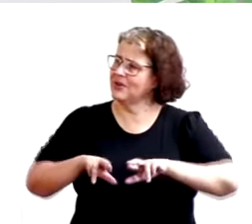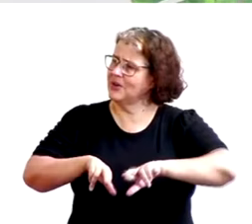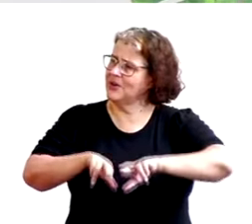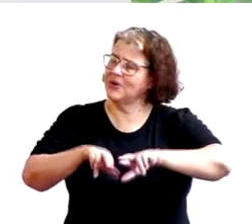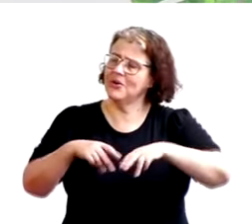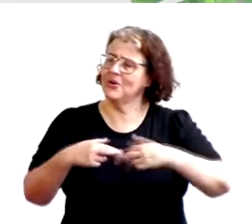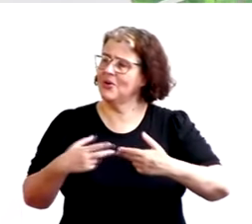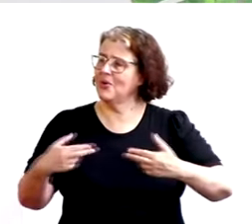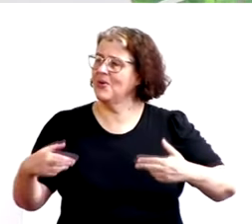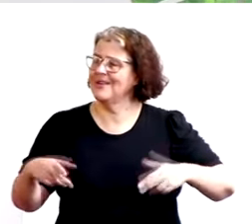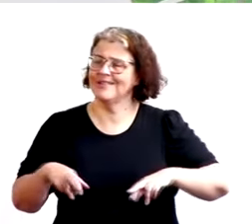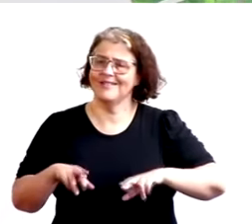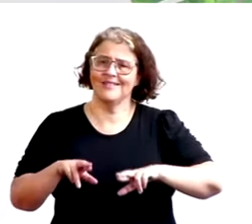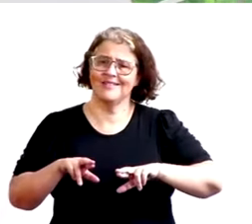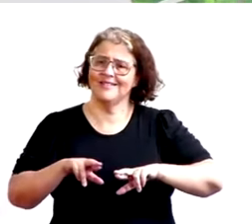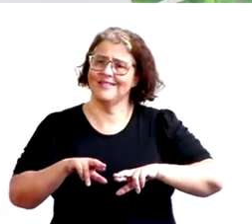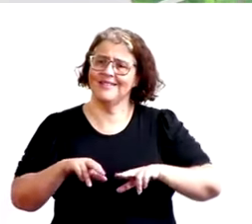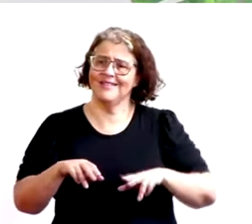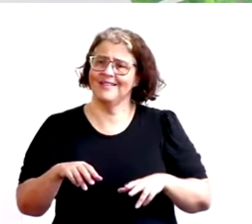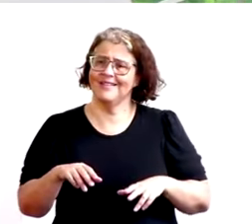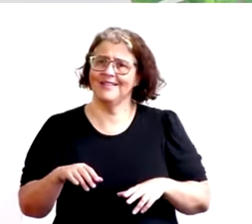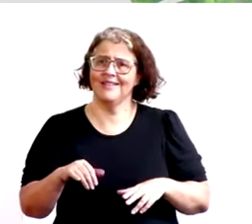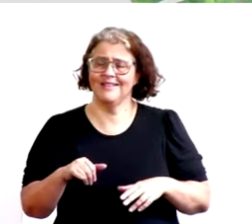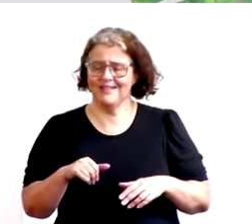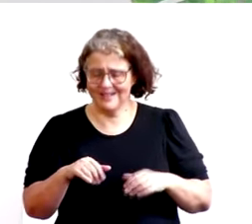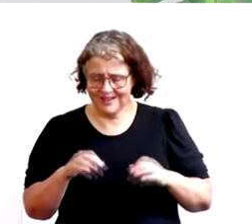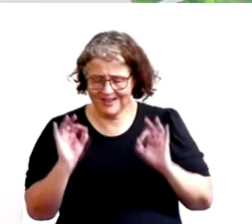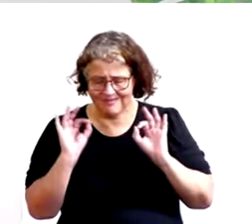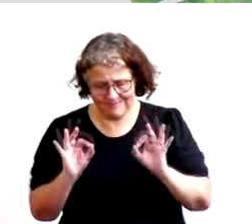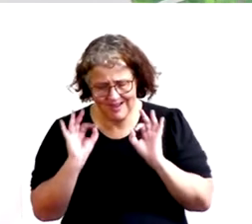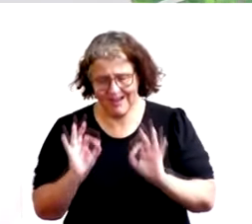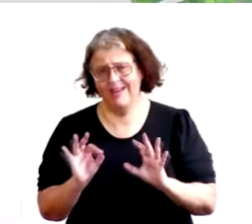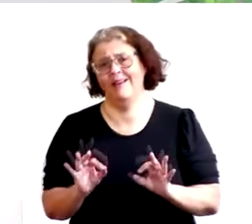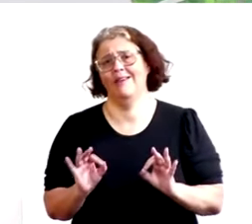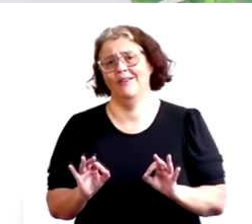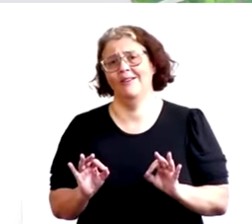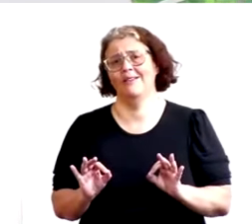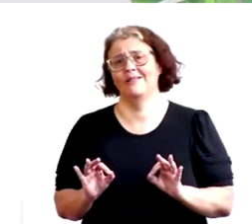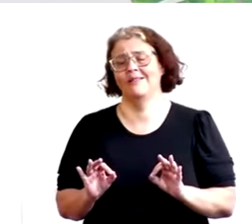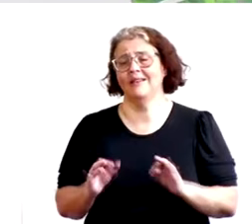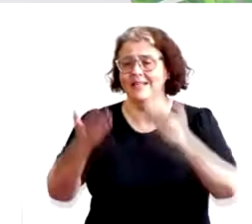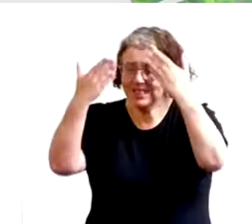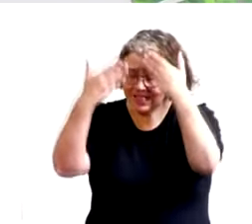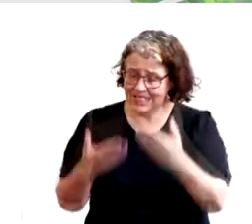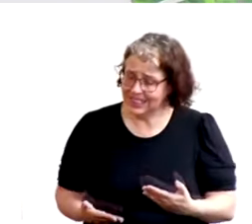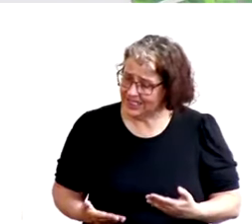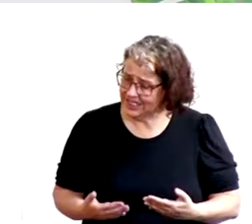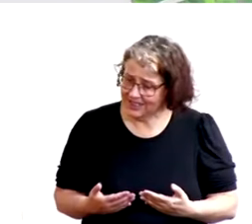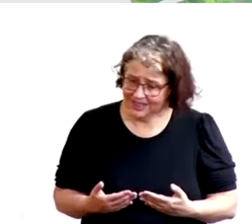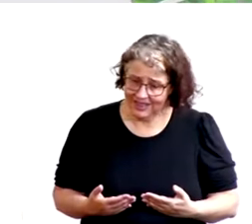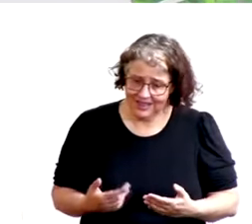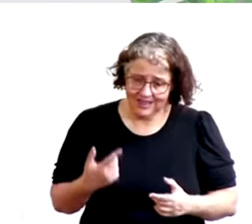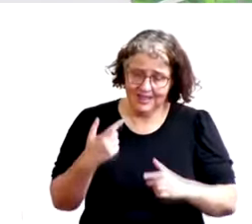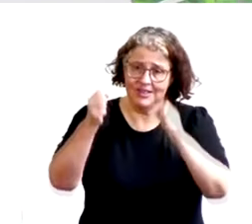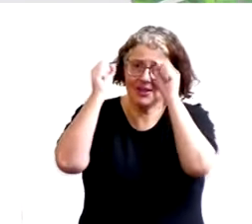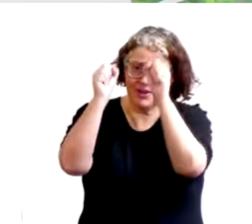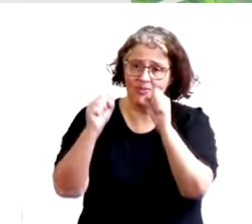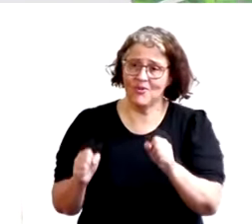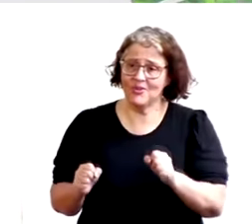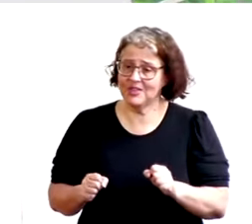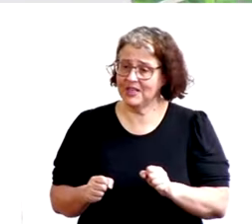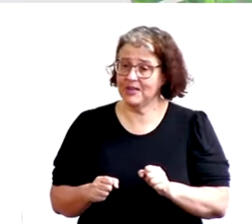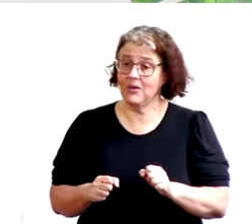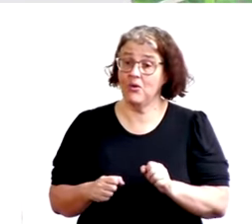acontecer mesmo diante da possibilidade ou da realidade